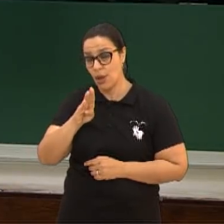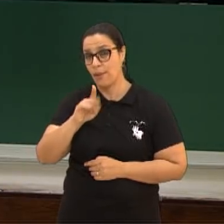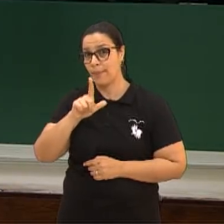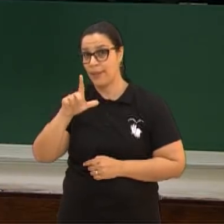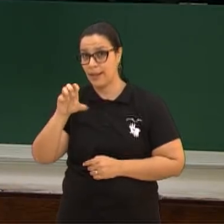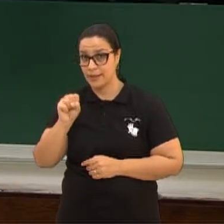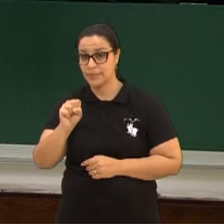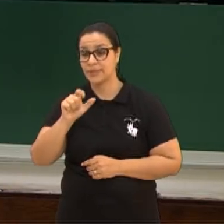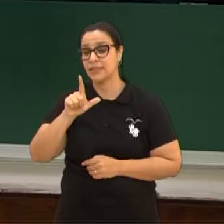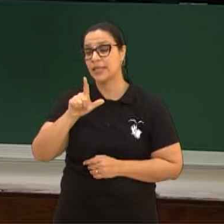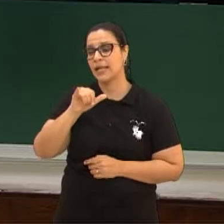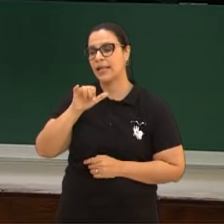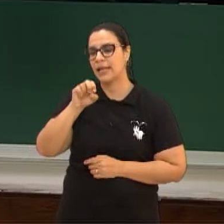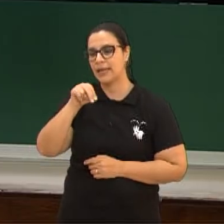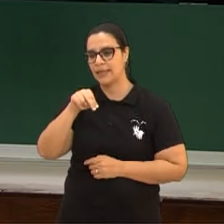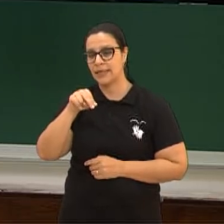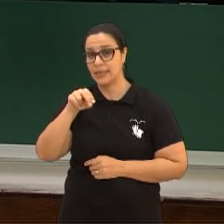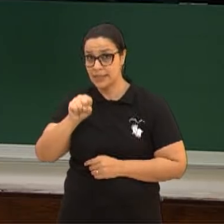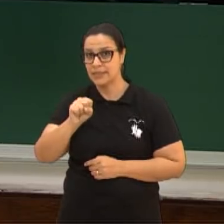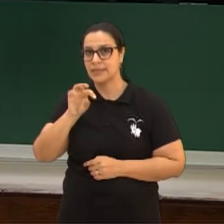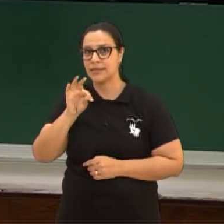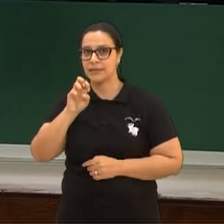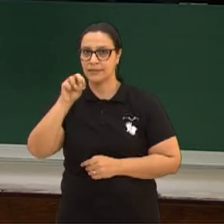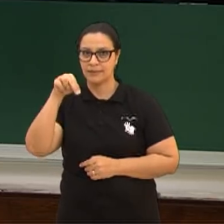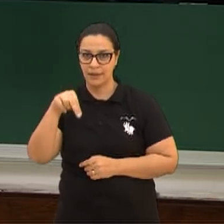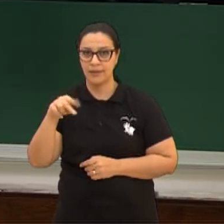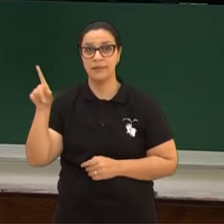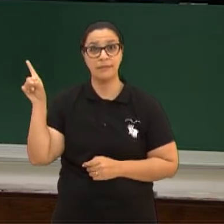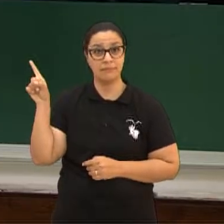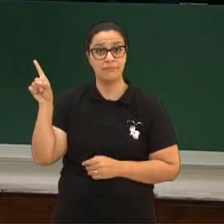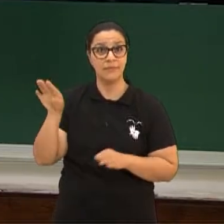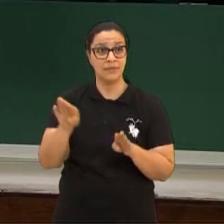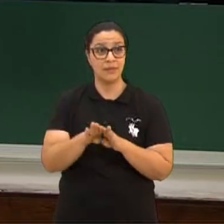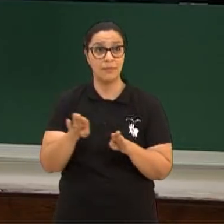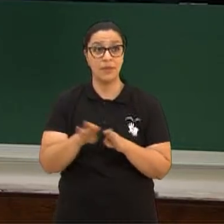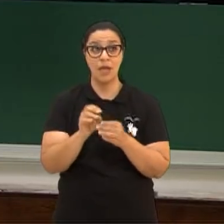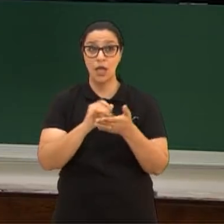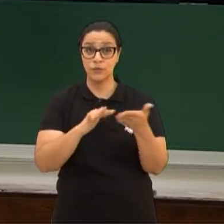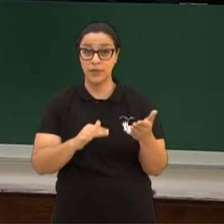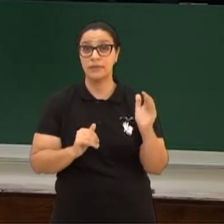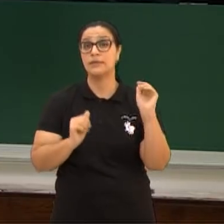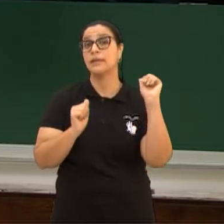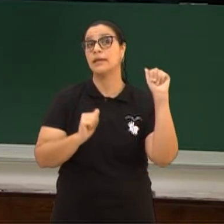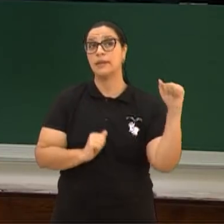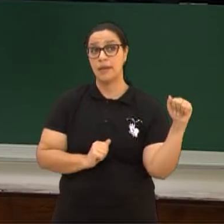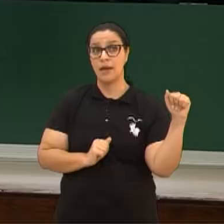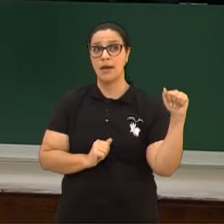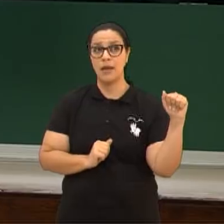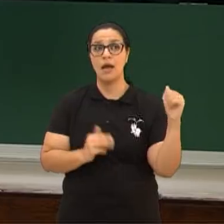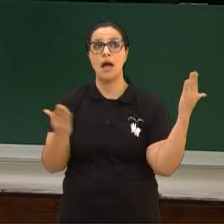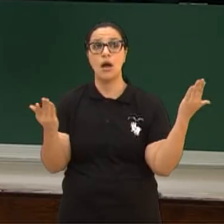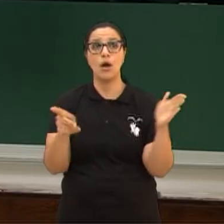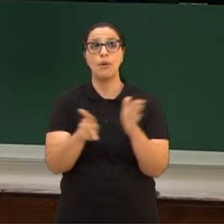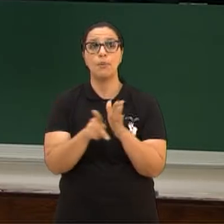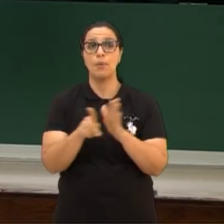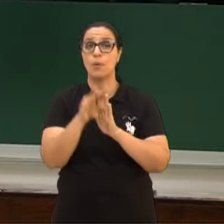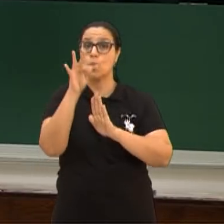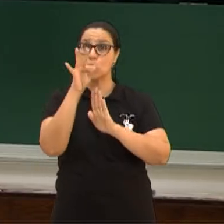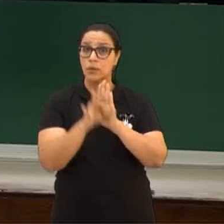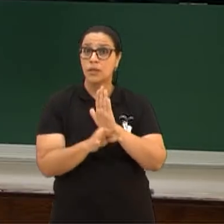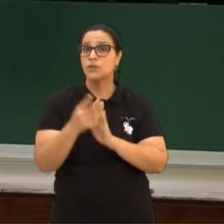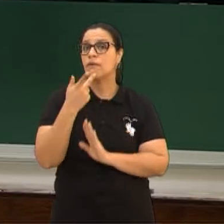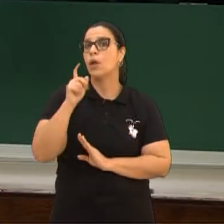ouvindo. Vamos ao exercício. Where is this text